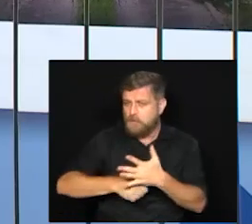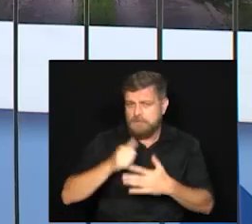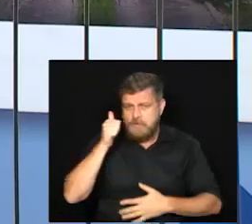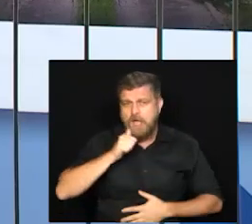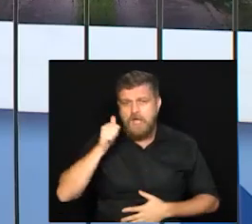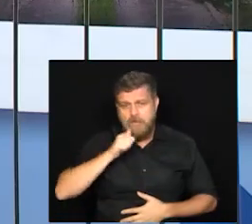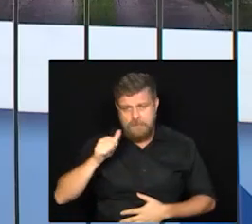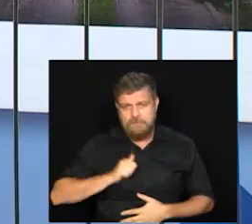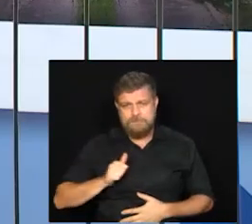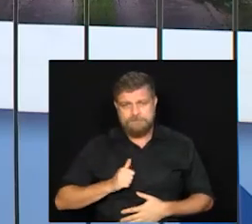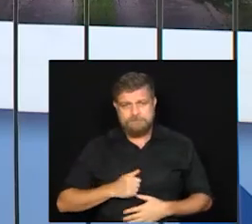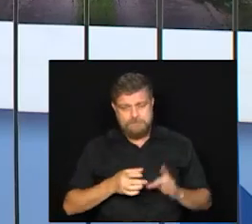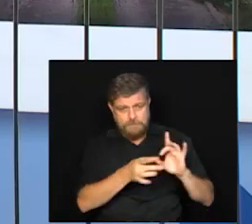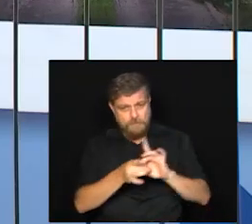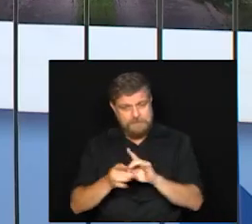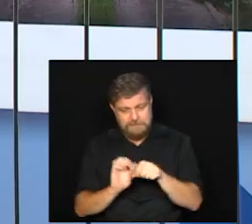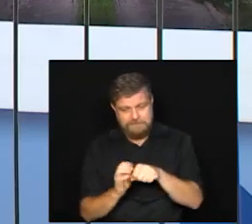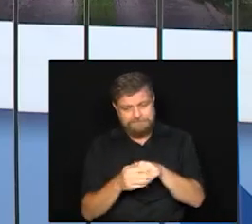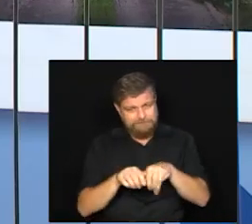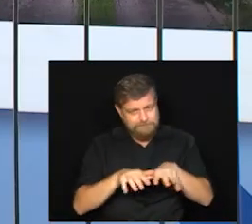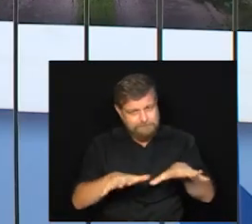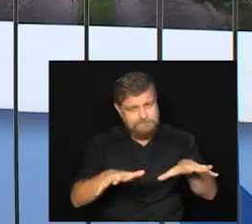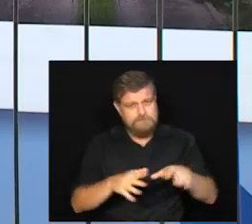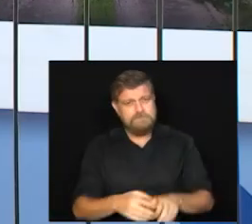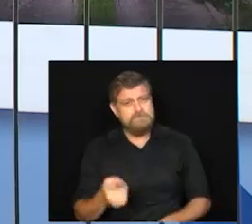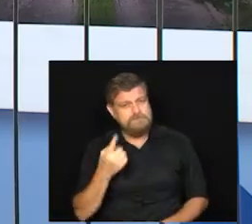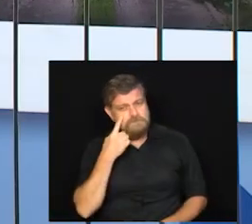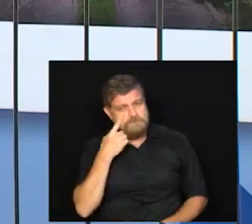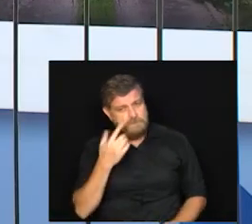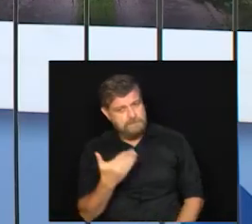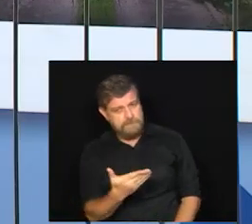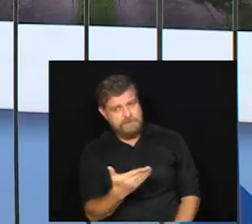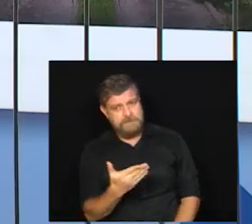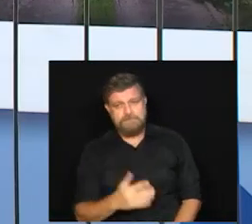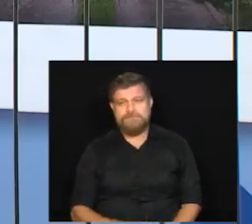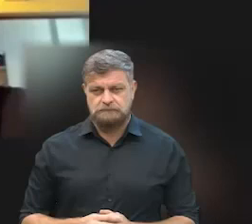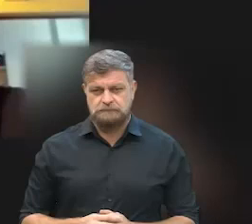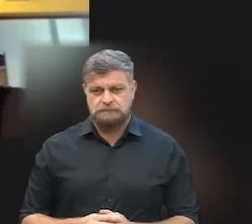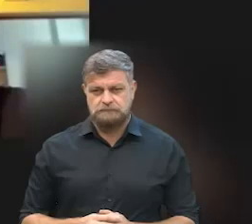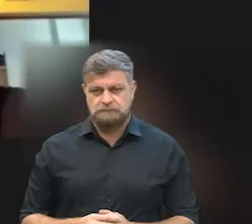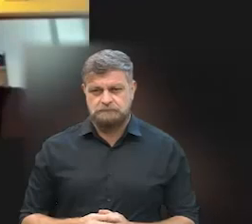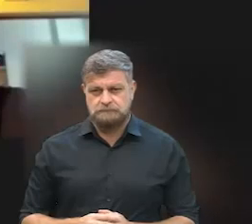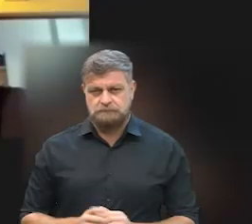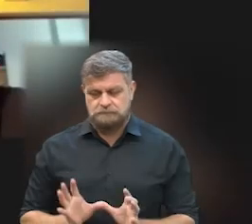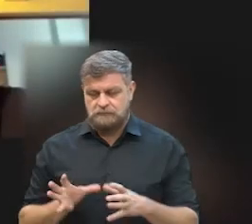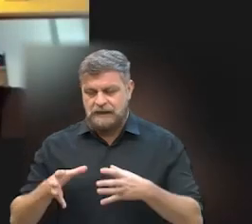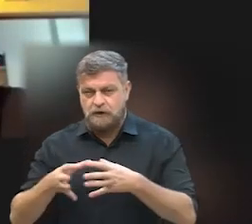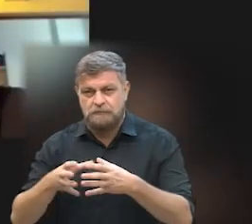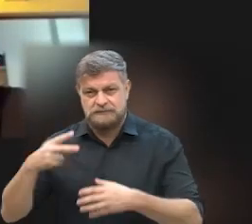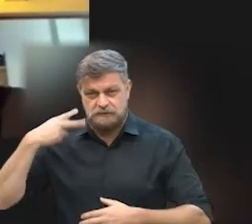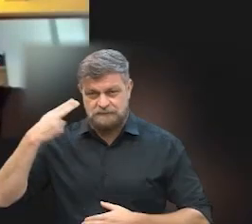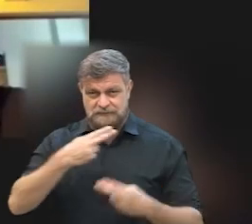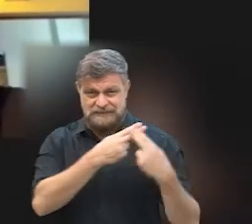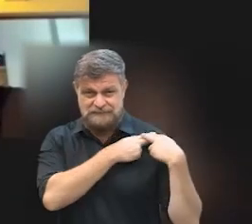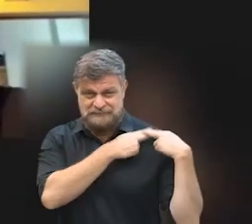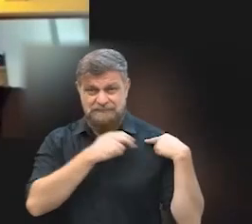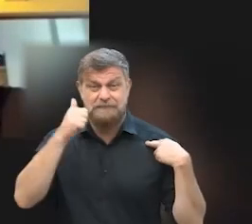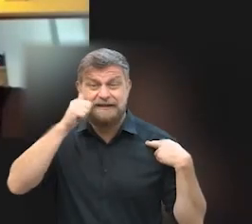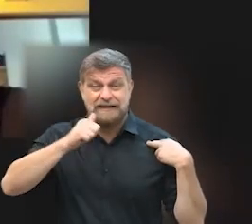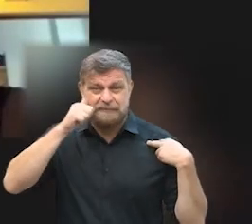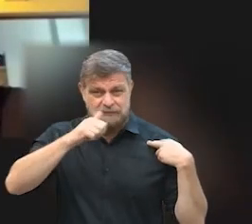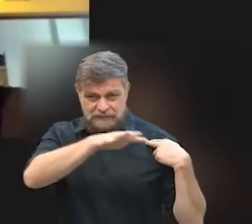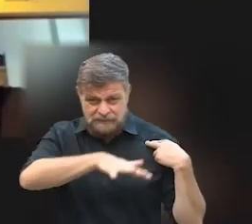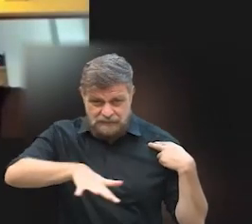mulheres no contexto da pandemia da Covid-19. Acompanhe. A Comissão Permanente da Mulher, que é presidida